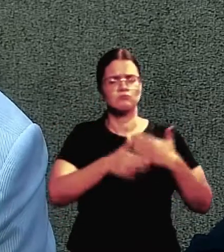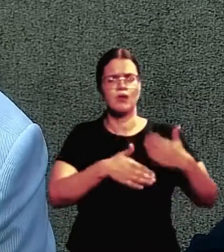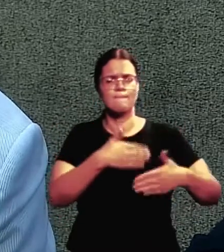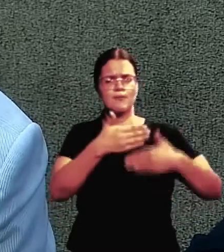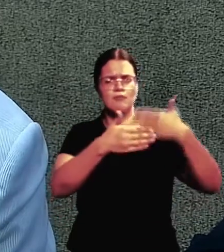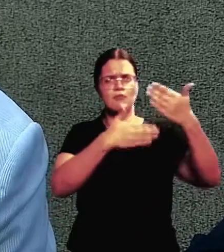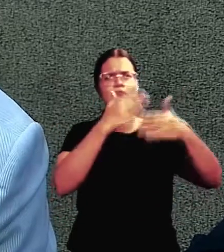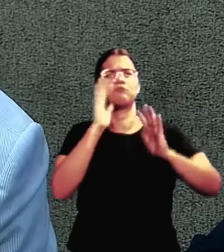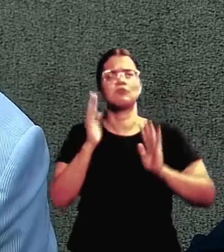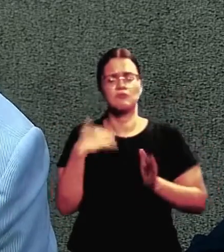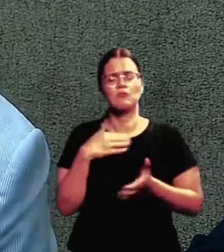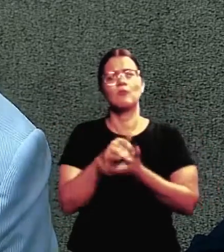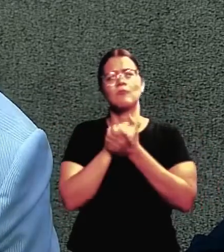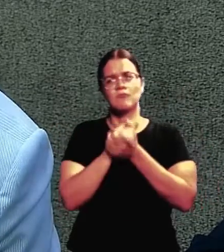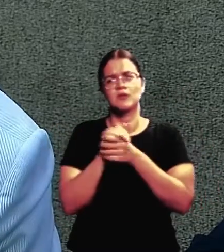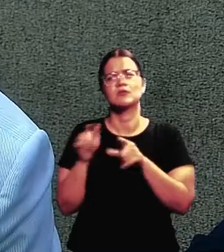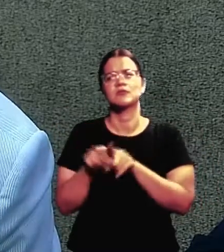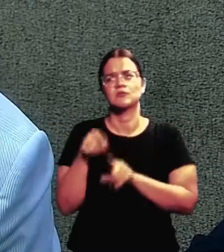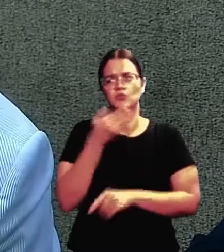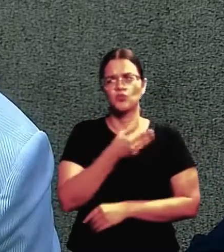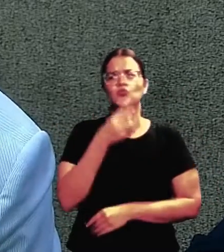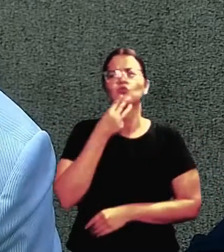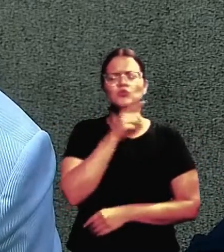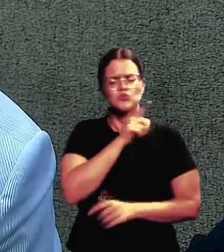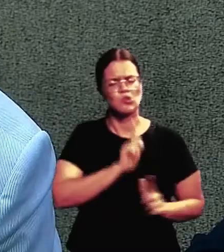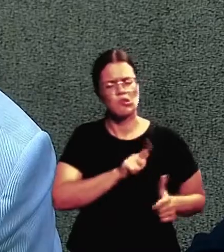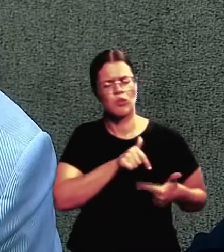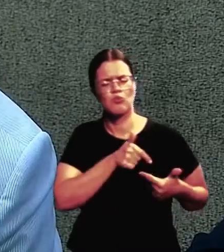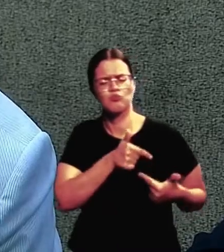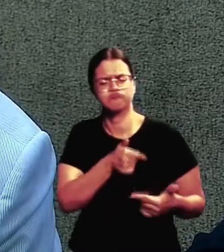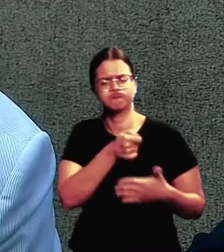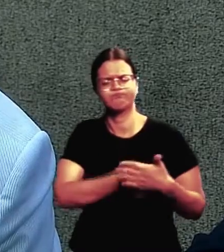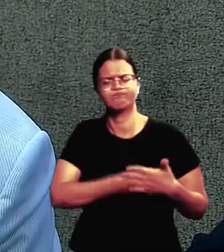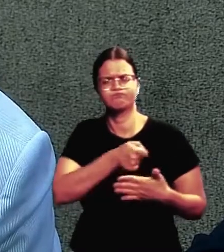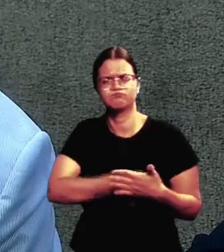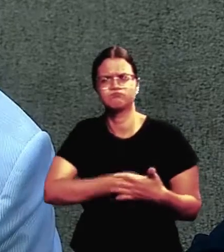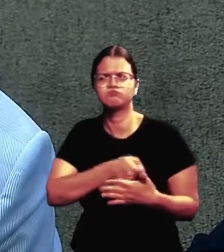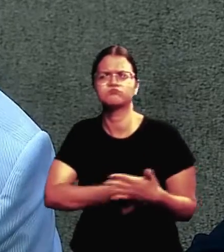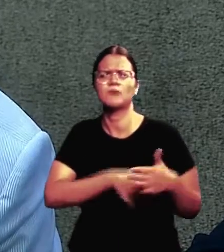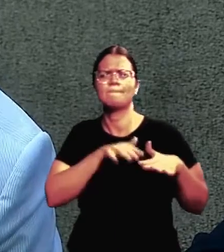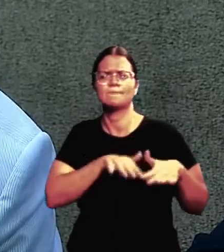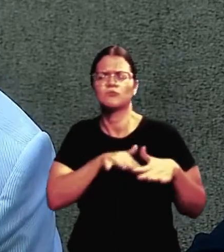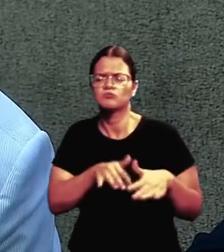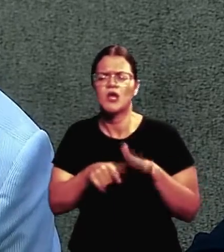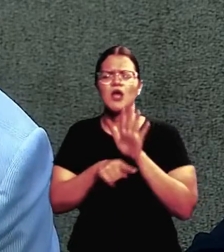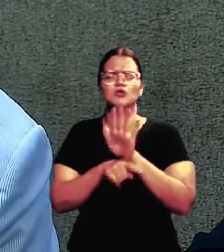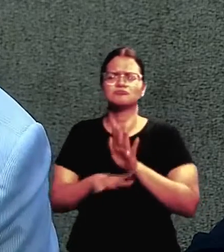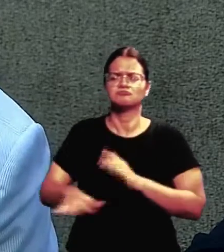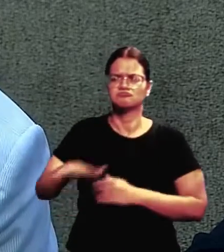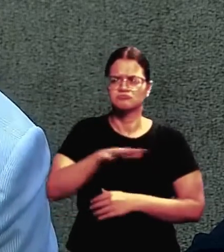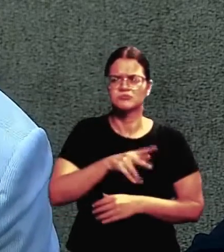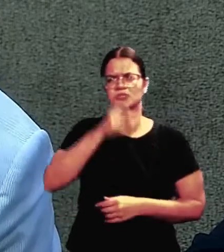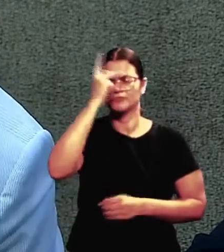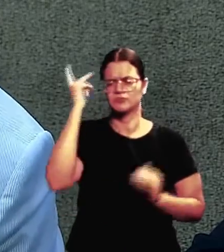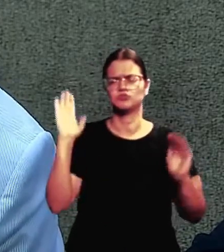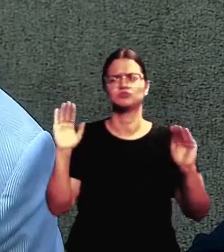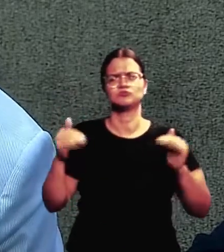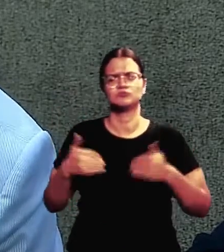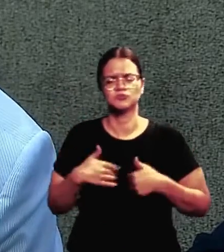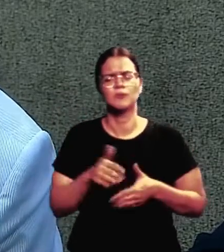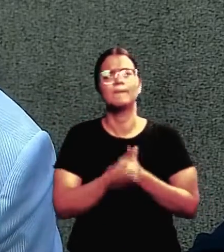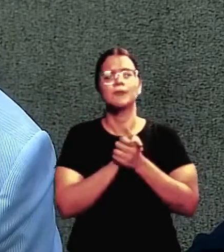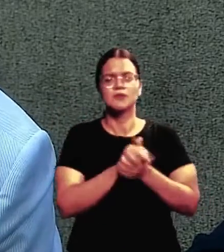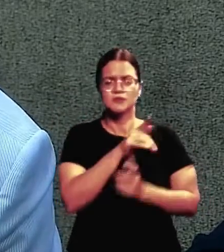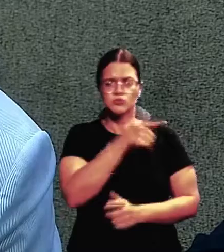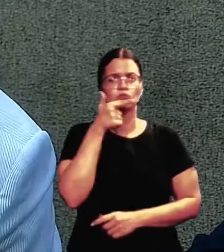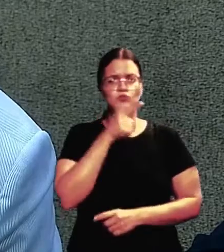a parabenizo, vereador William, por toda a sua luta, por todo o seu empenho em prol da causa. Quero parabenizar você